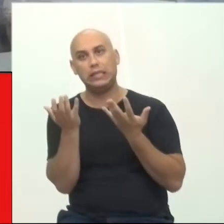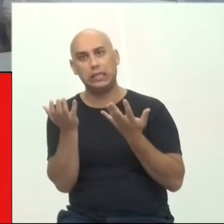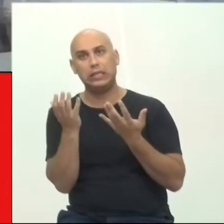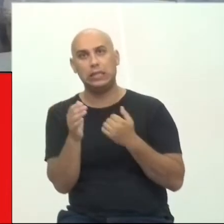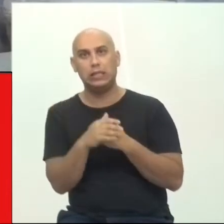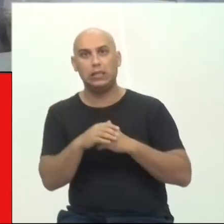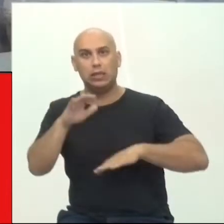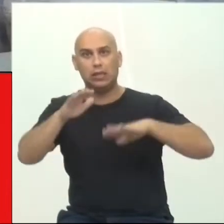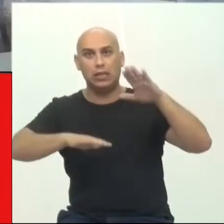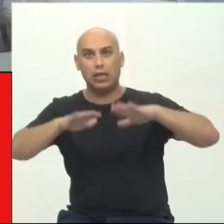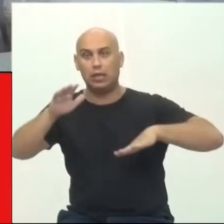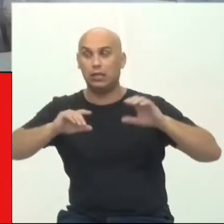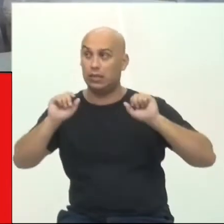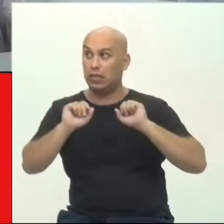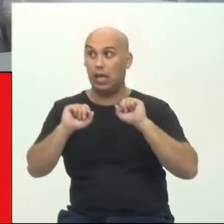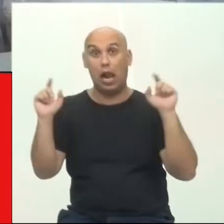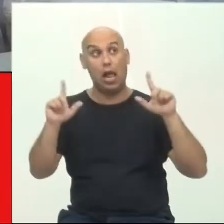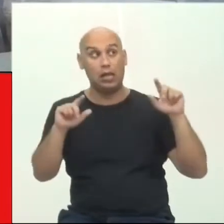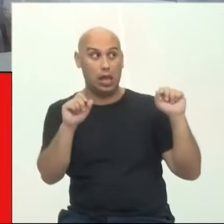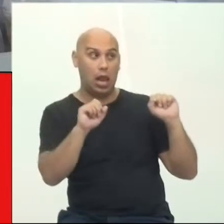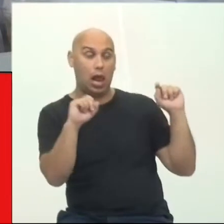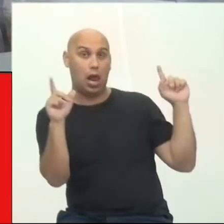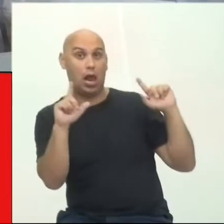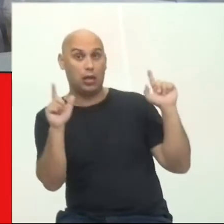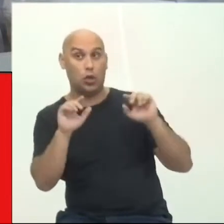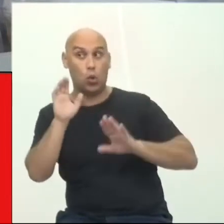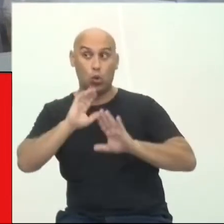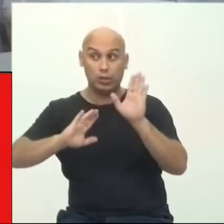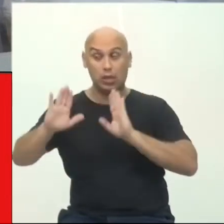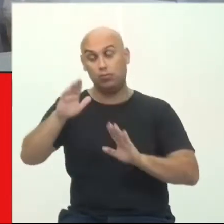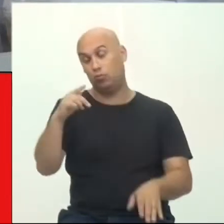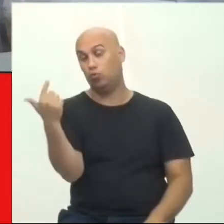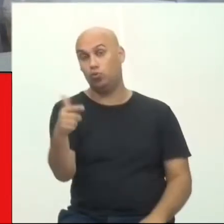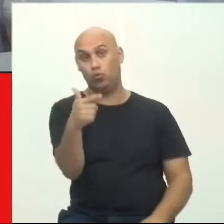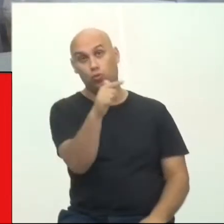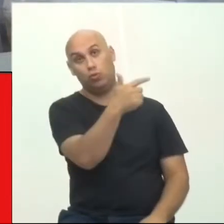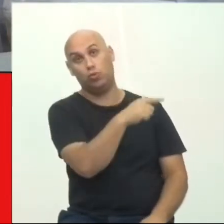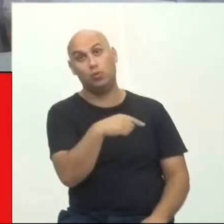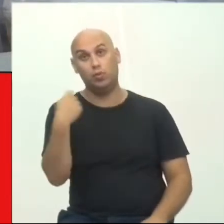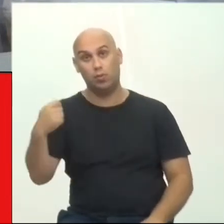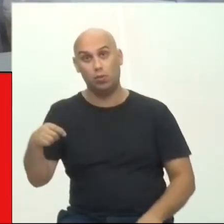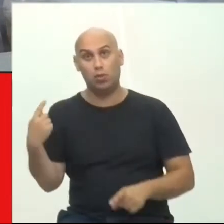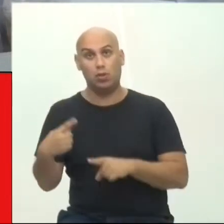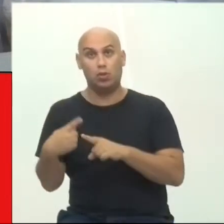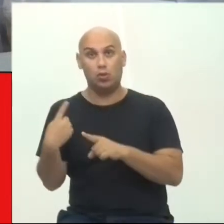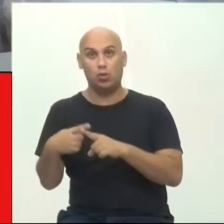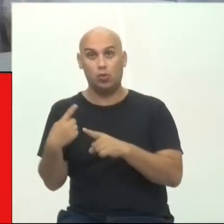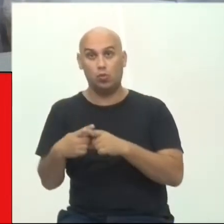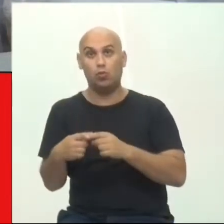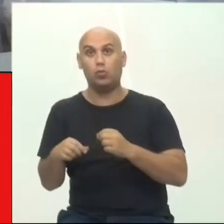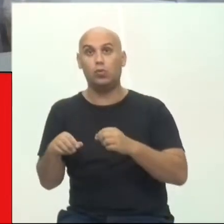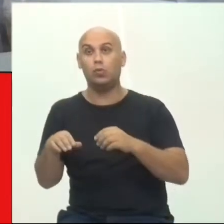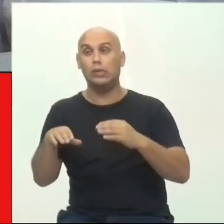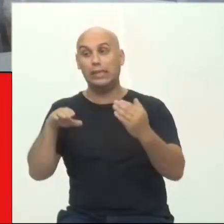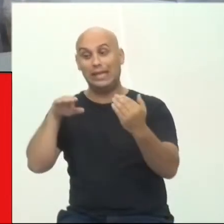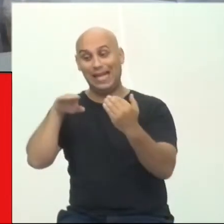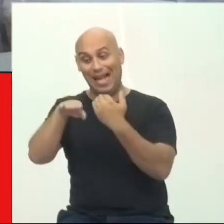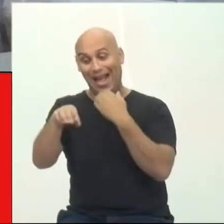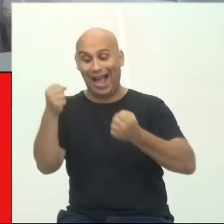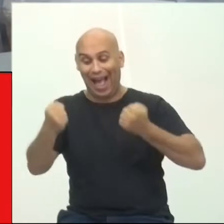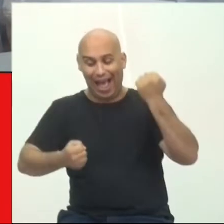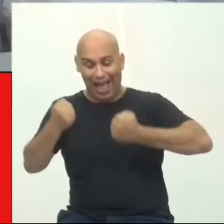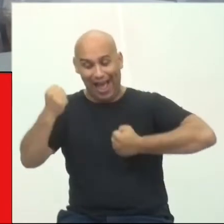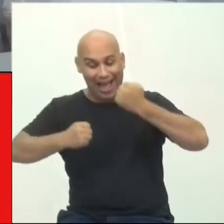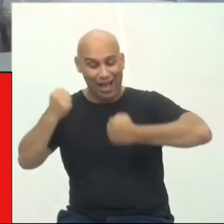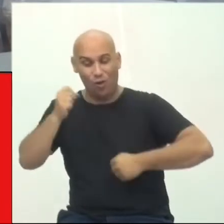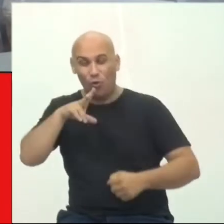aquele senso de cuidado, vamos dizer assim, que tem que ter num trânsito pesado como é o da avenida. Então,